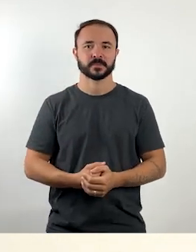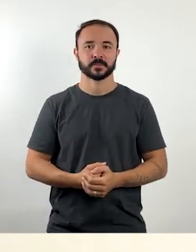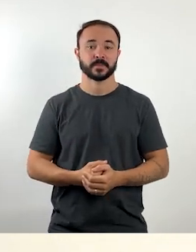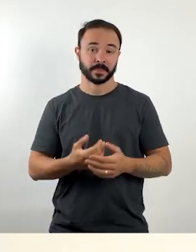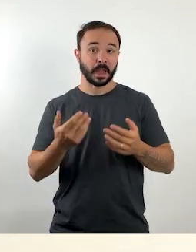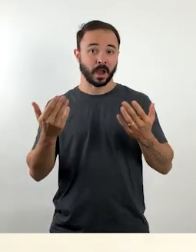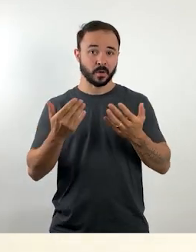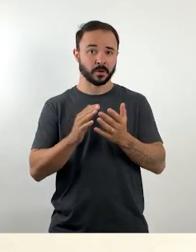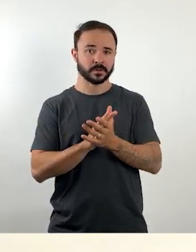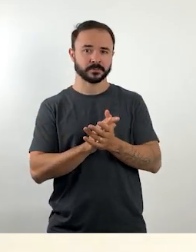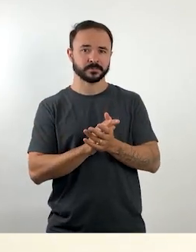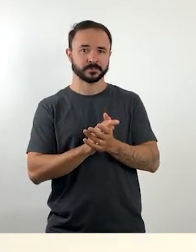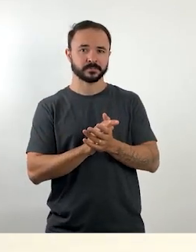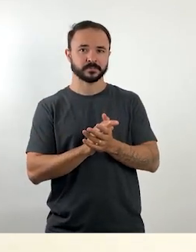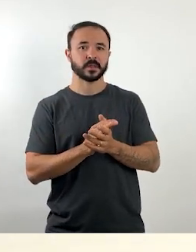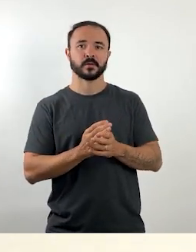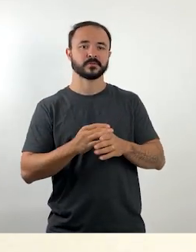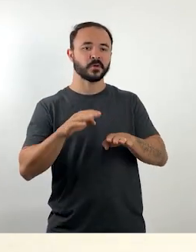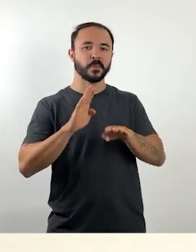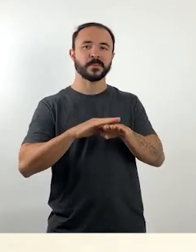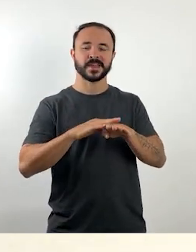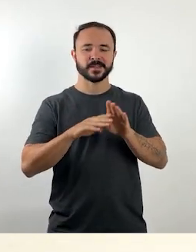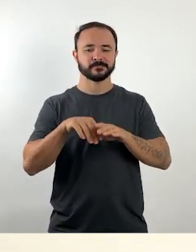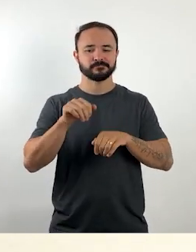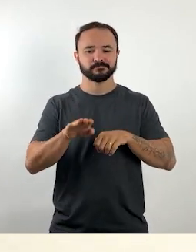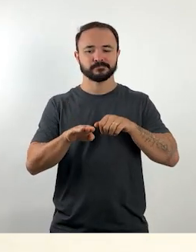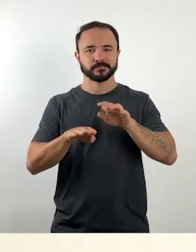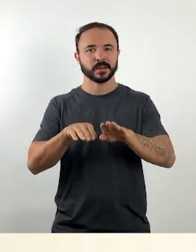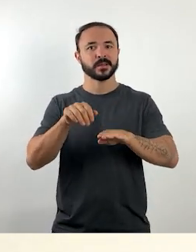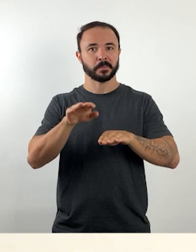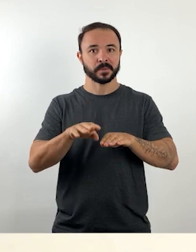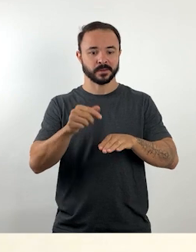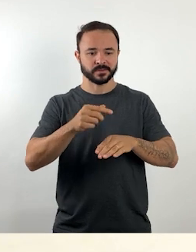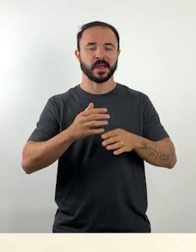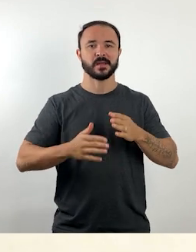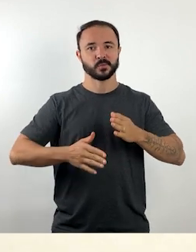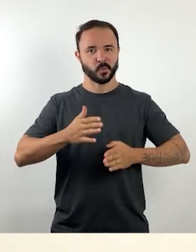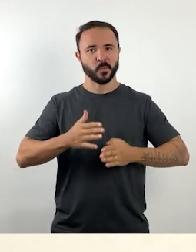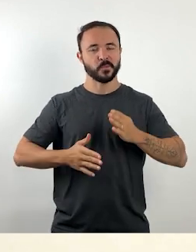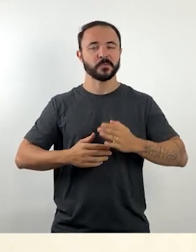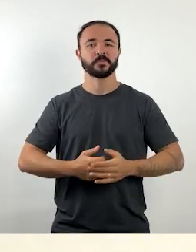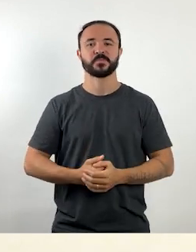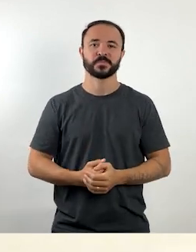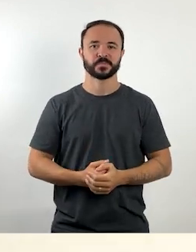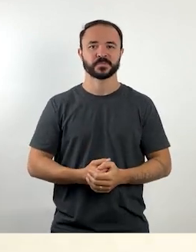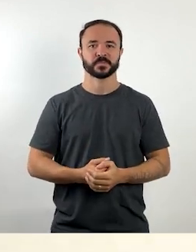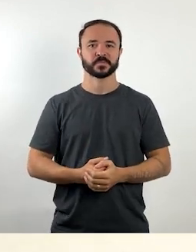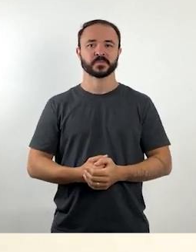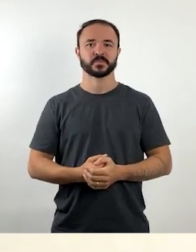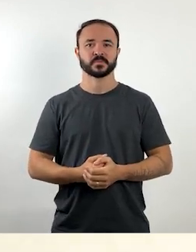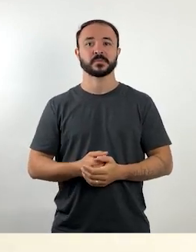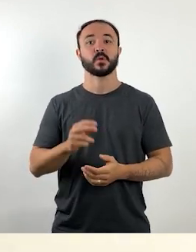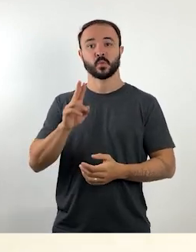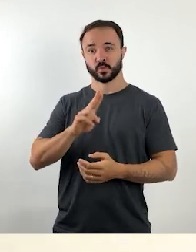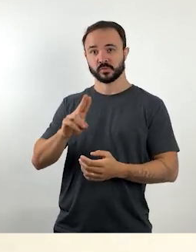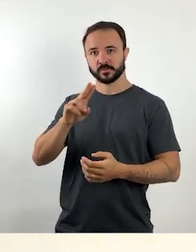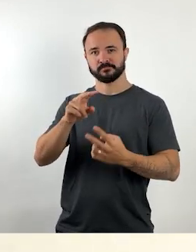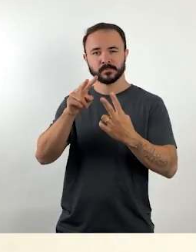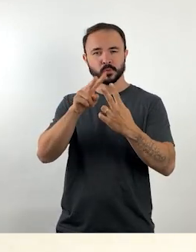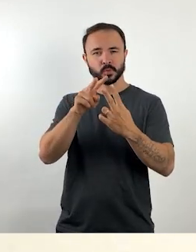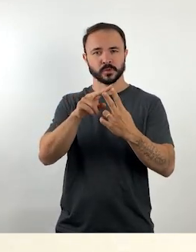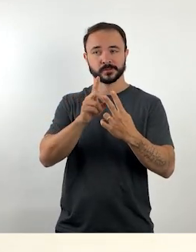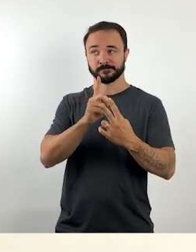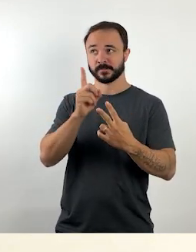nós vamos fazer os pés do meu robô. Para isso, vamos colocar 2 pinos na